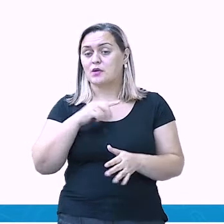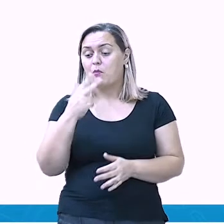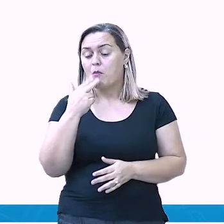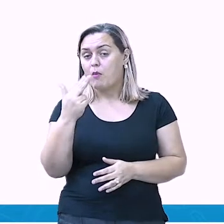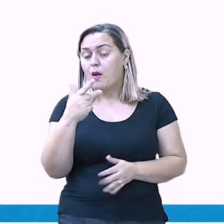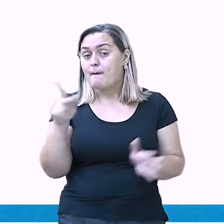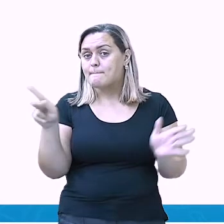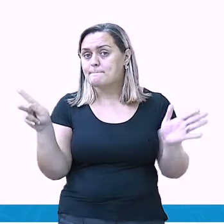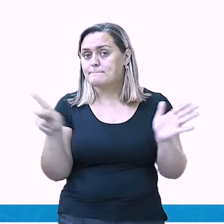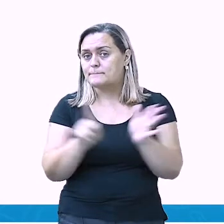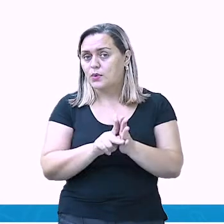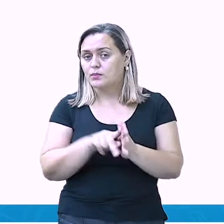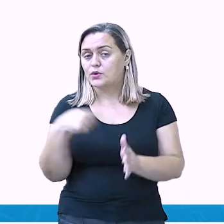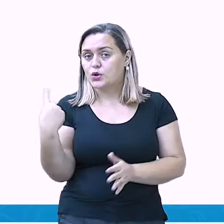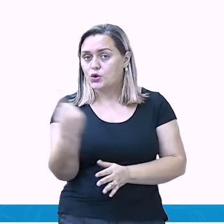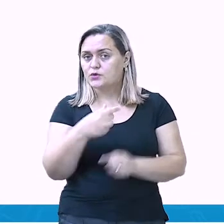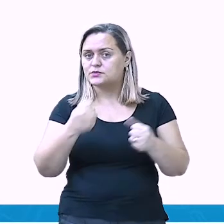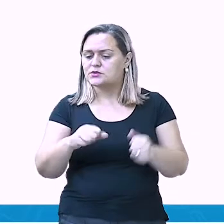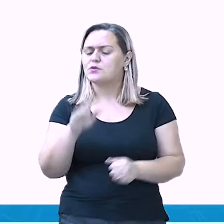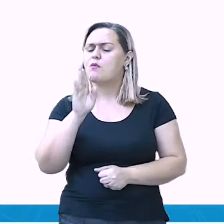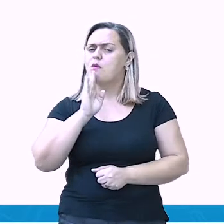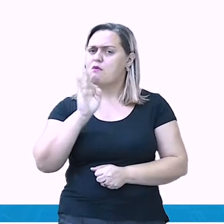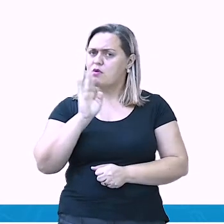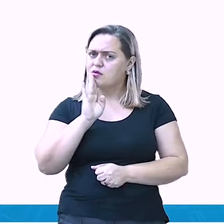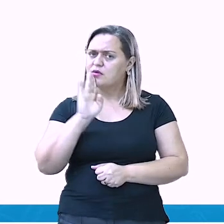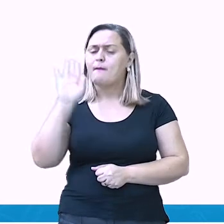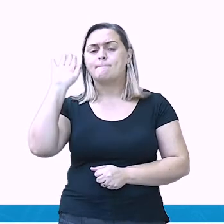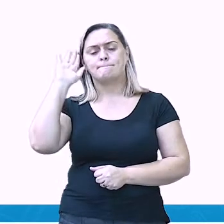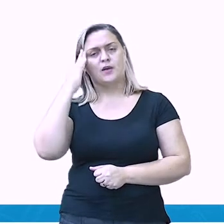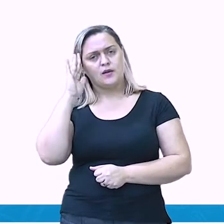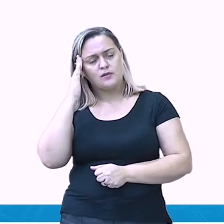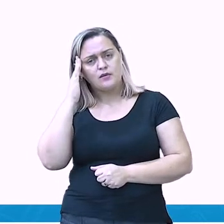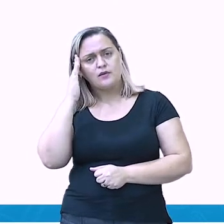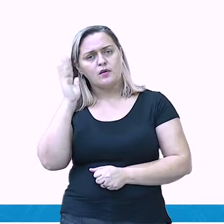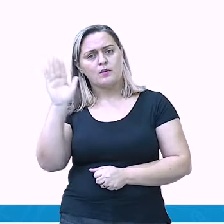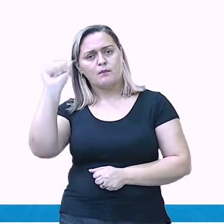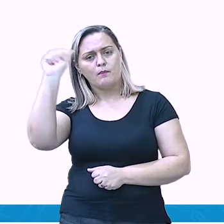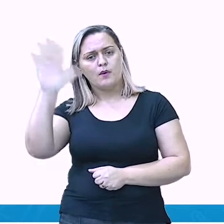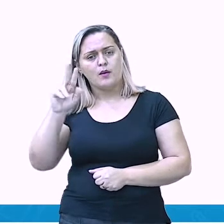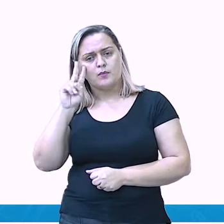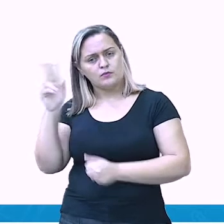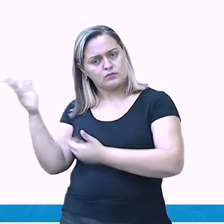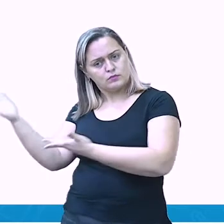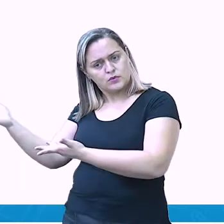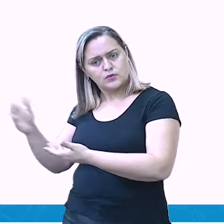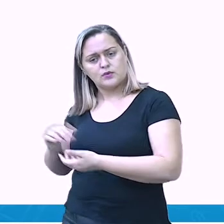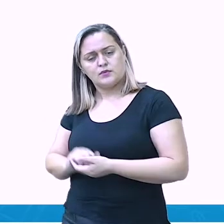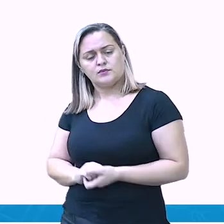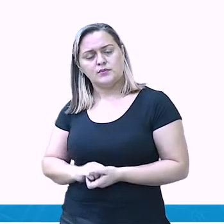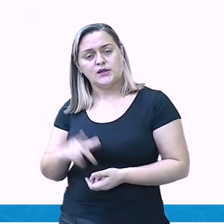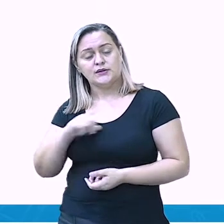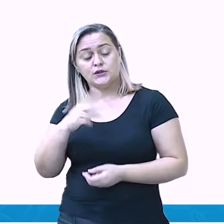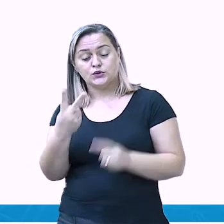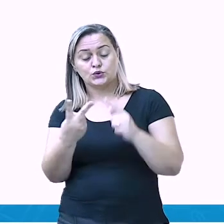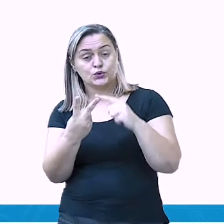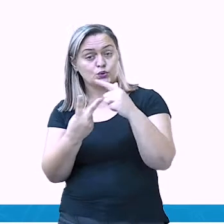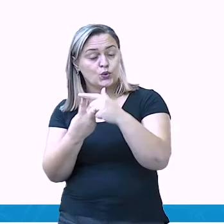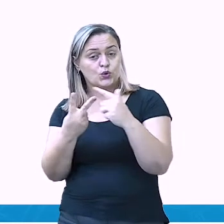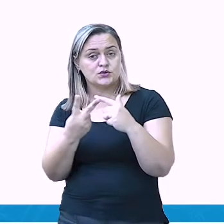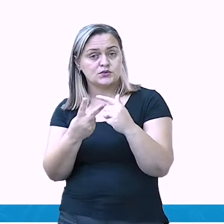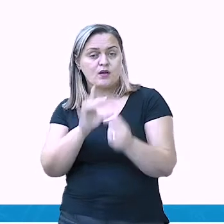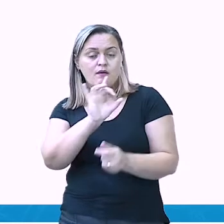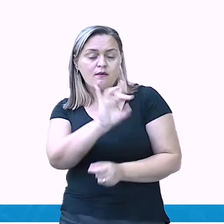para melhor compreendê-los. Nós temos aqui 2 tipos de mapa e cada um fala de um assunto diferente. E para